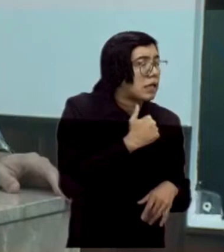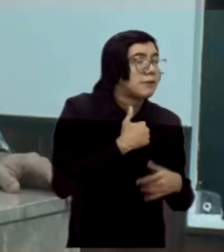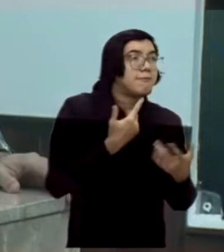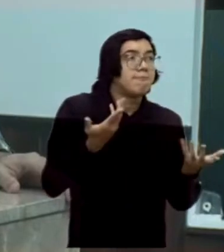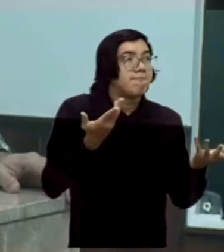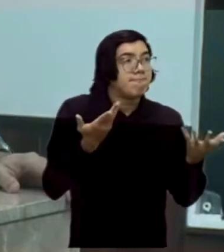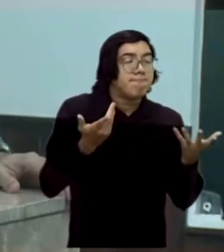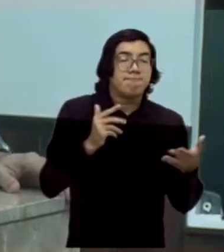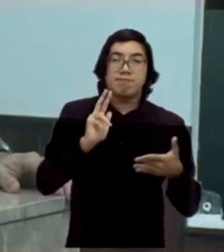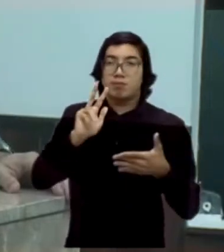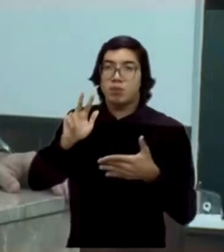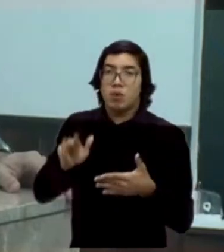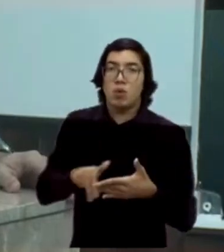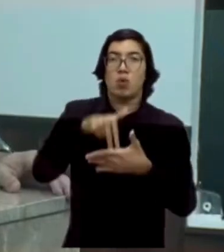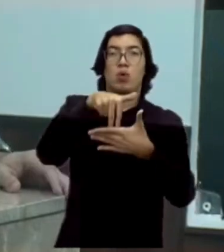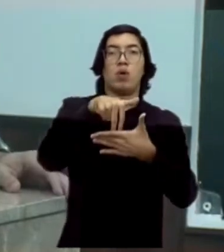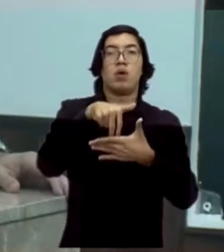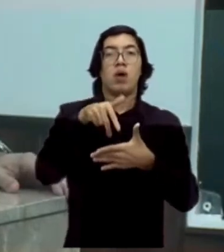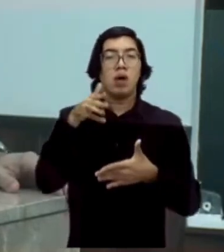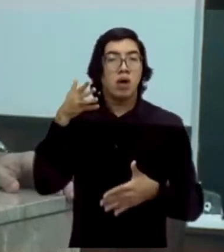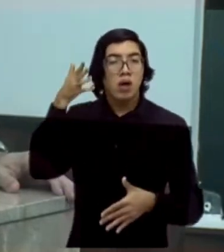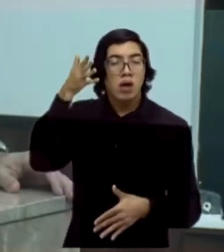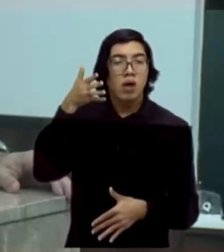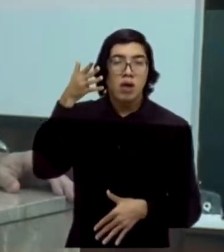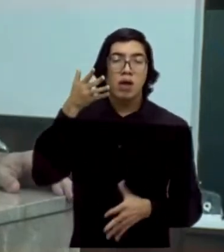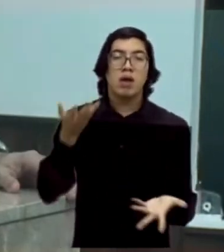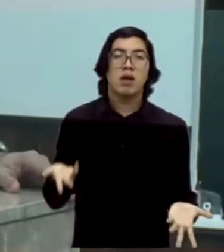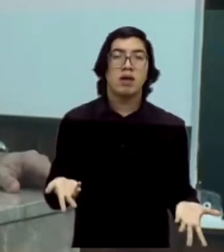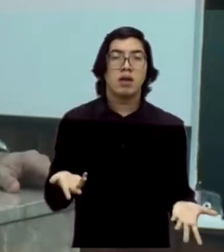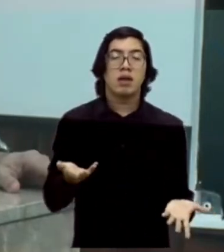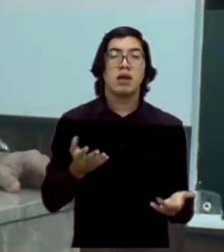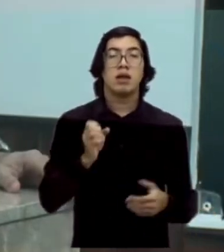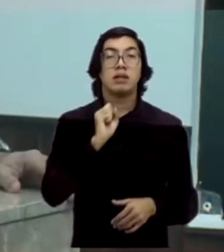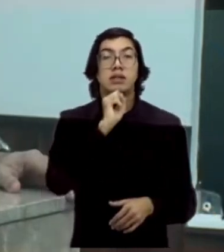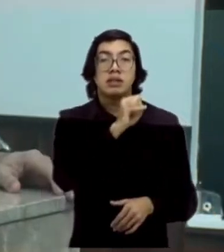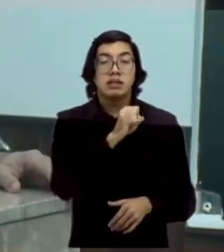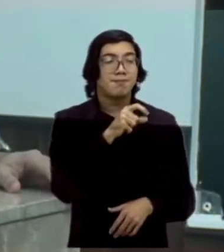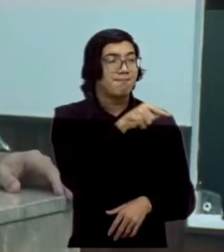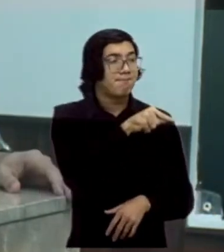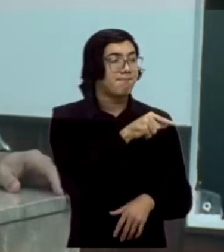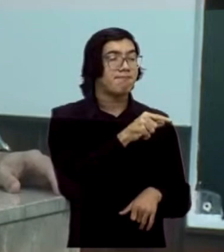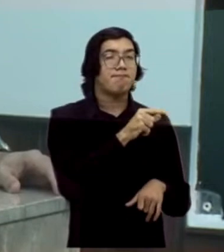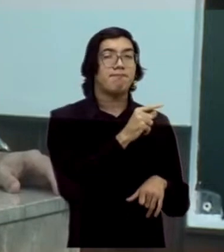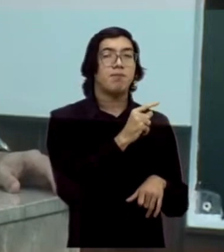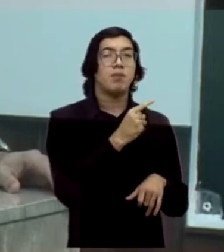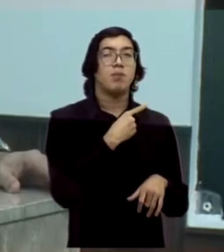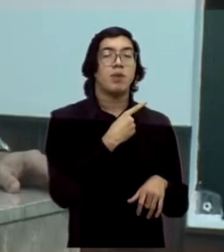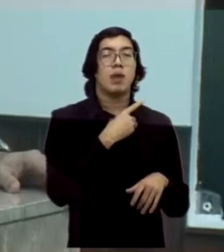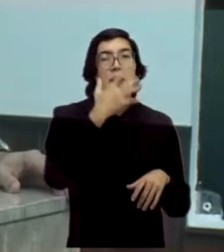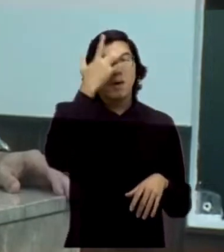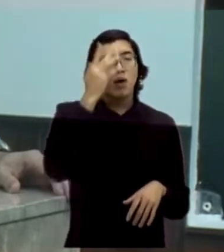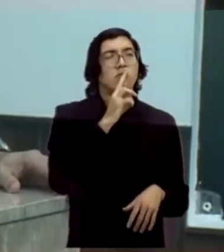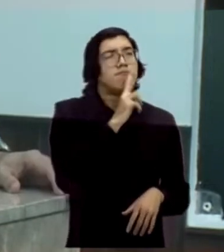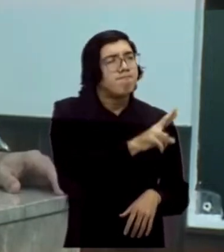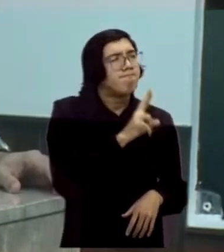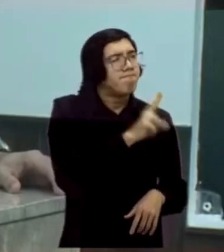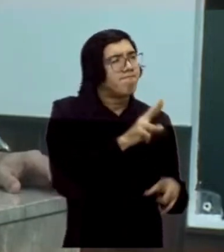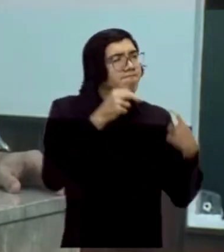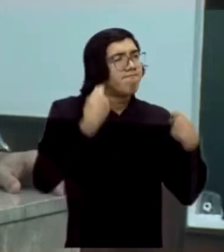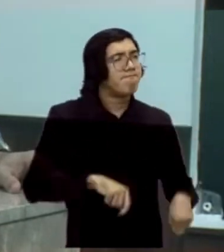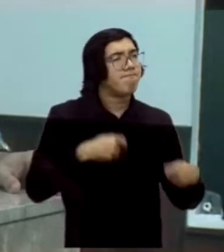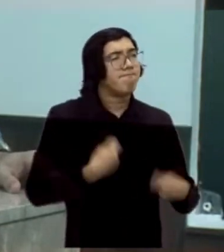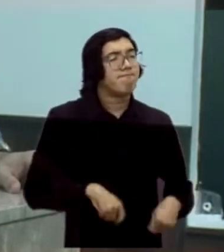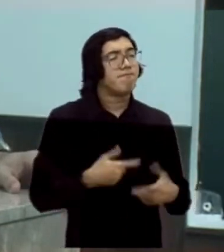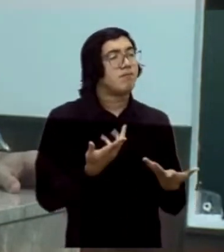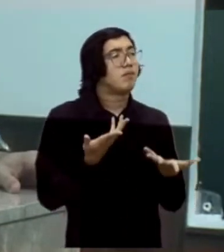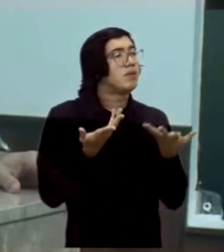diálogo, quando realmente está no último limite dos pedidos que a gente recebe diariamente, vereador Júlio Brise, e